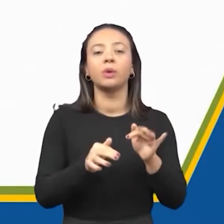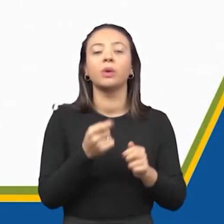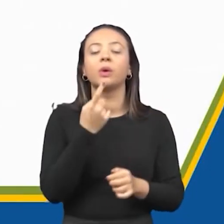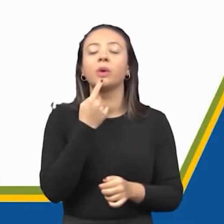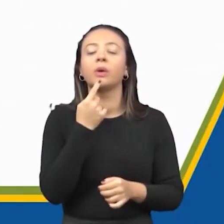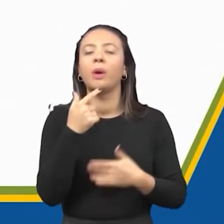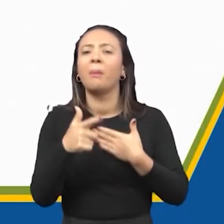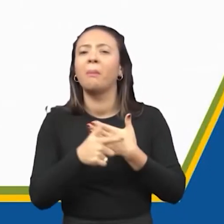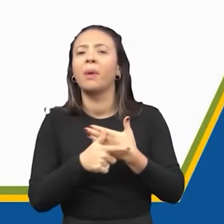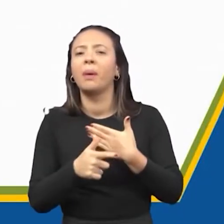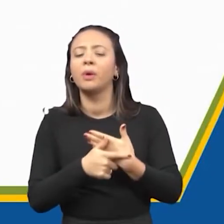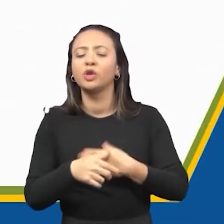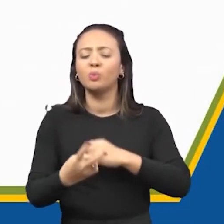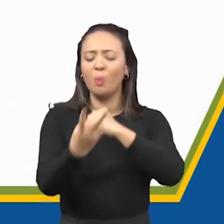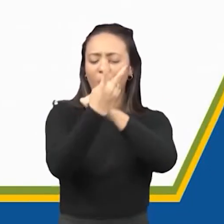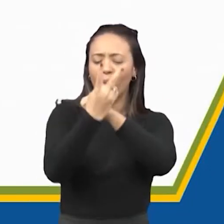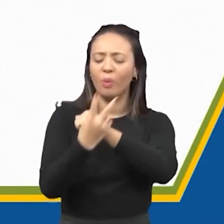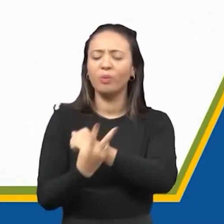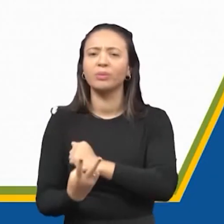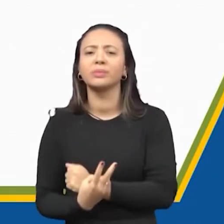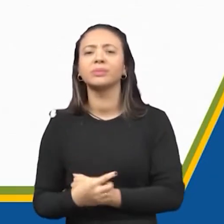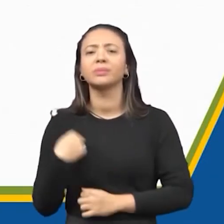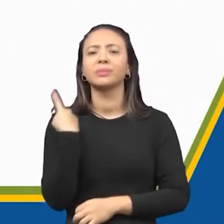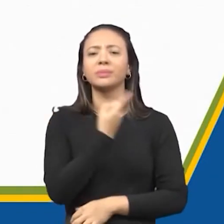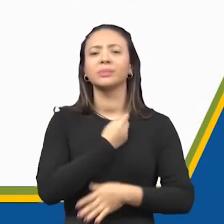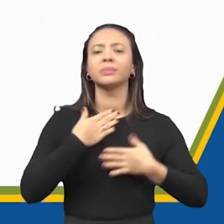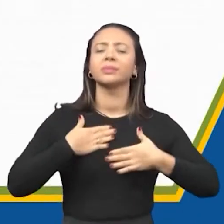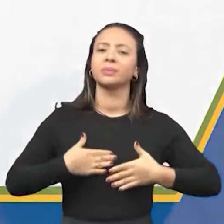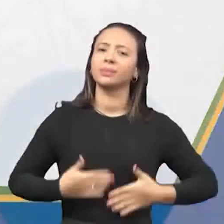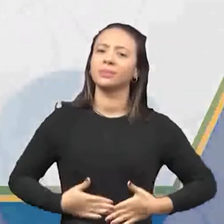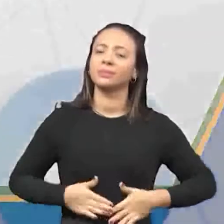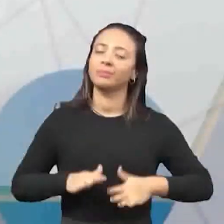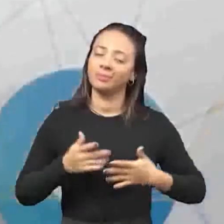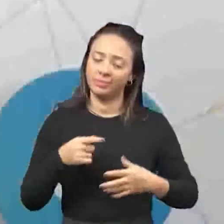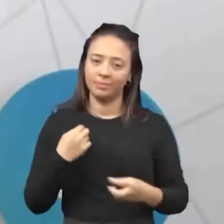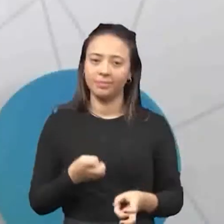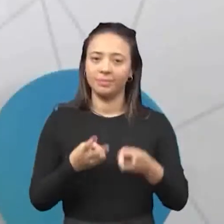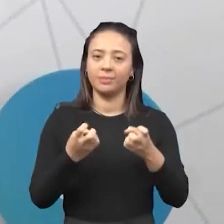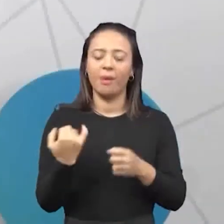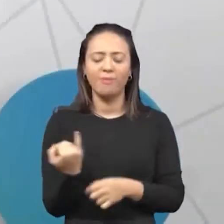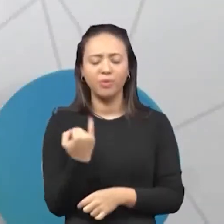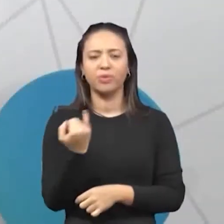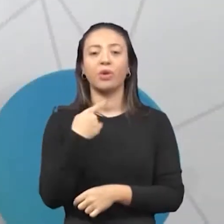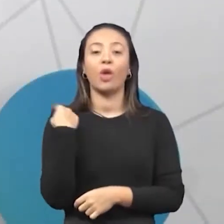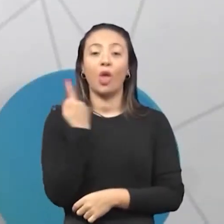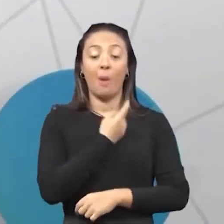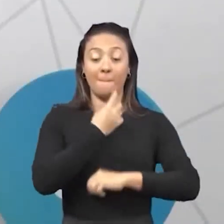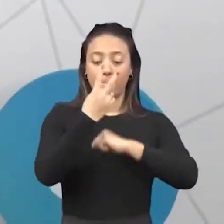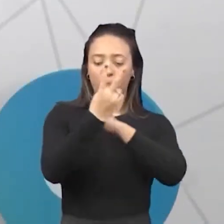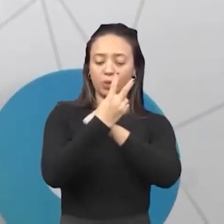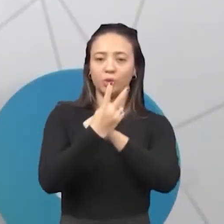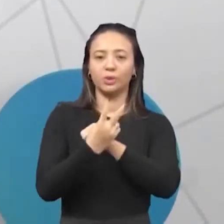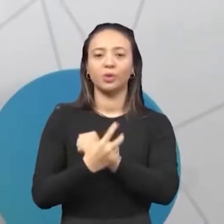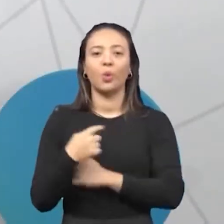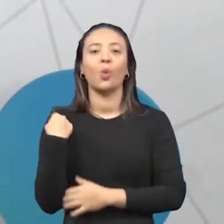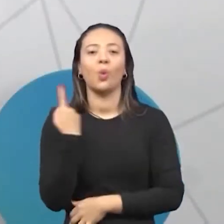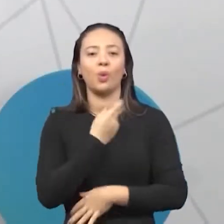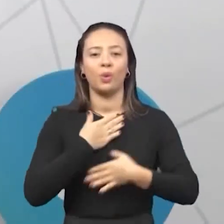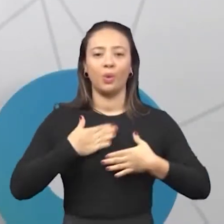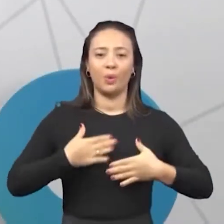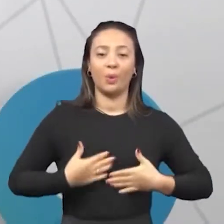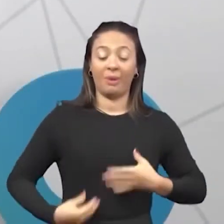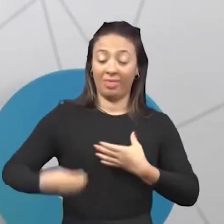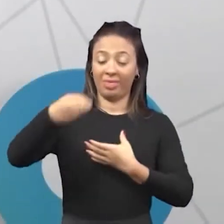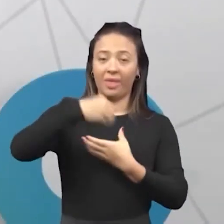do organismo? Então, nós vimos que ele é importantíssimo para a nossa imunidade, porque é no sangue onde estão